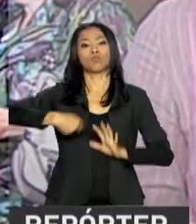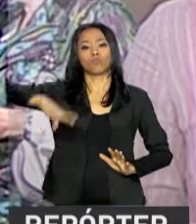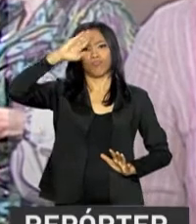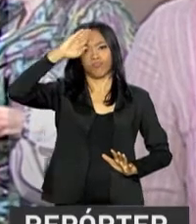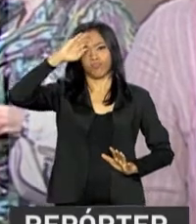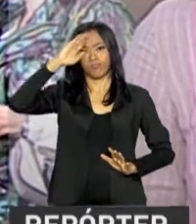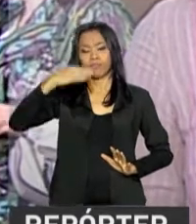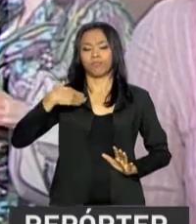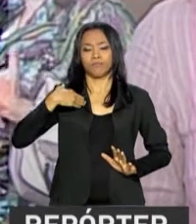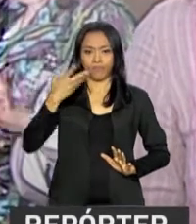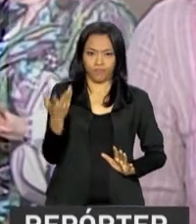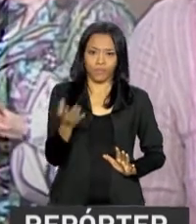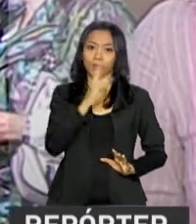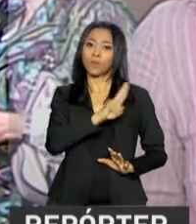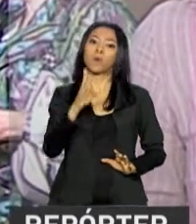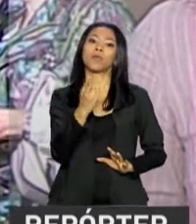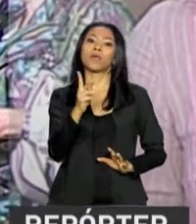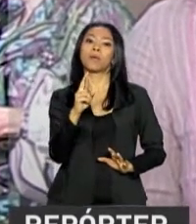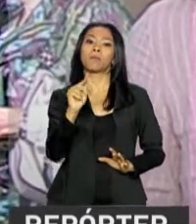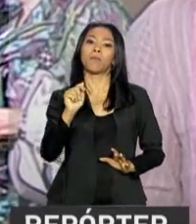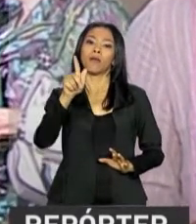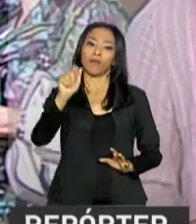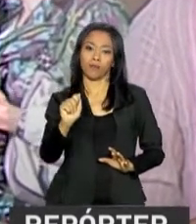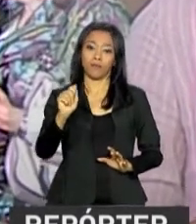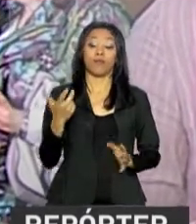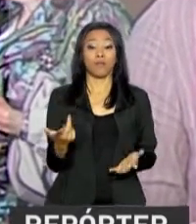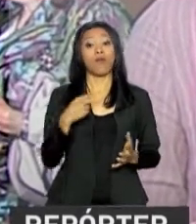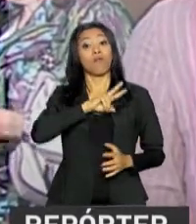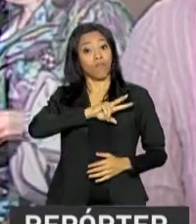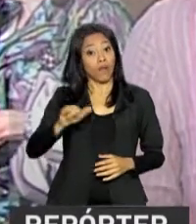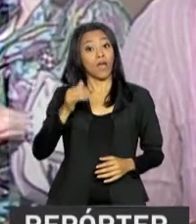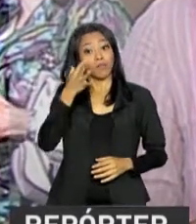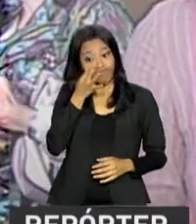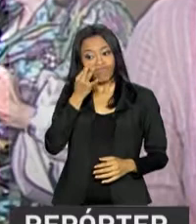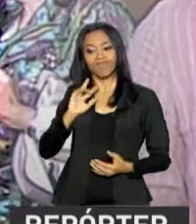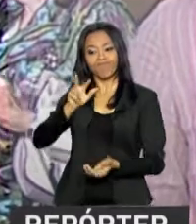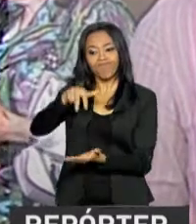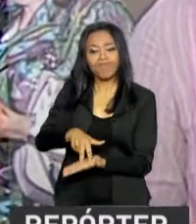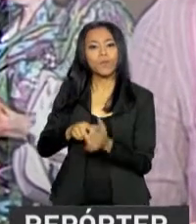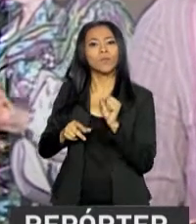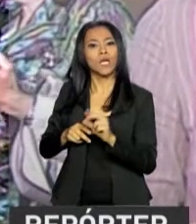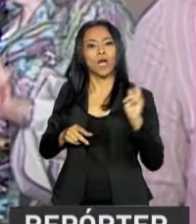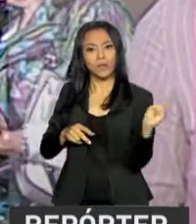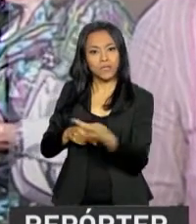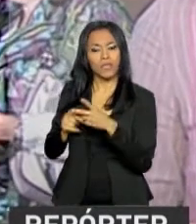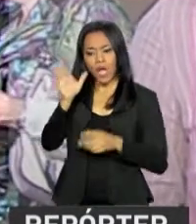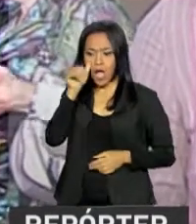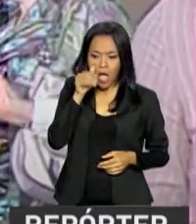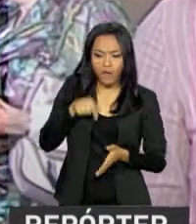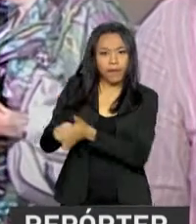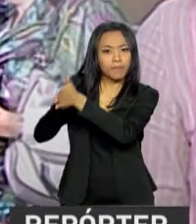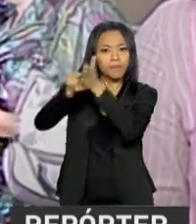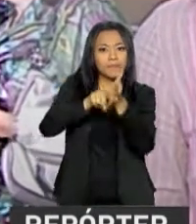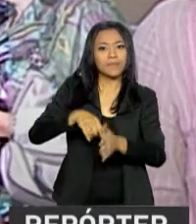Braga Neto. O ministro Raul Jungmann afirmou que vai acompanhar pessoalmente o caso, que as investigações vão